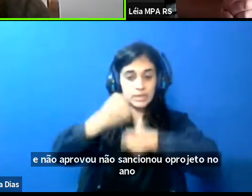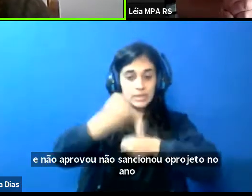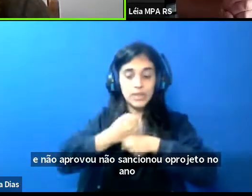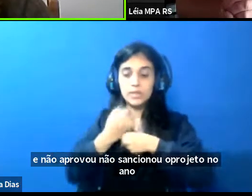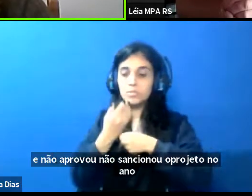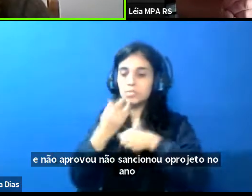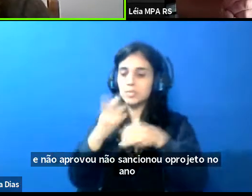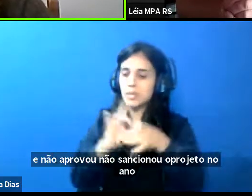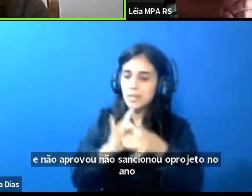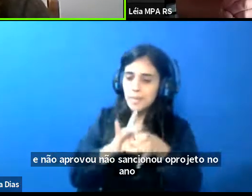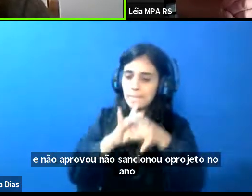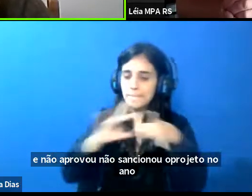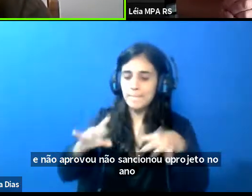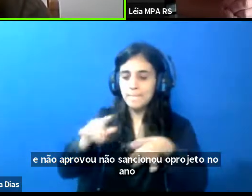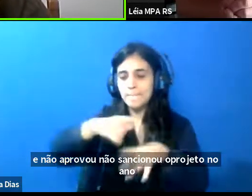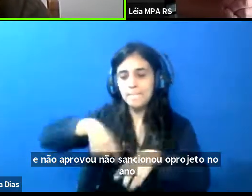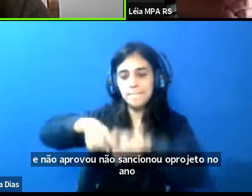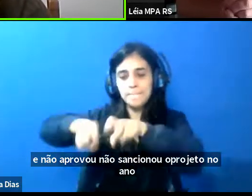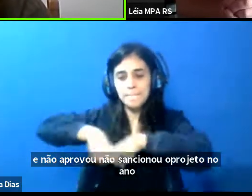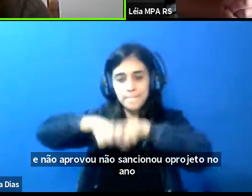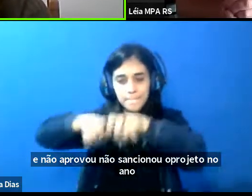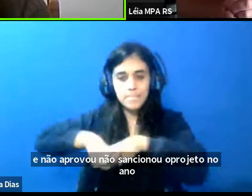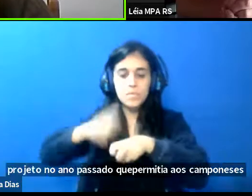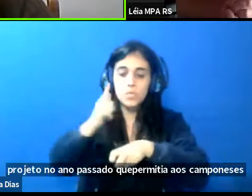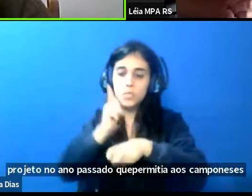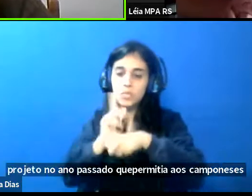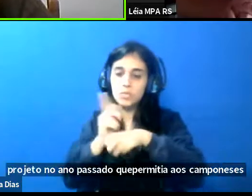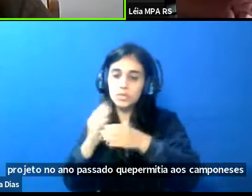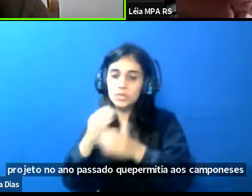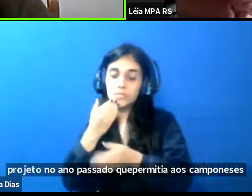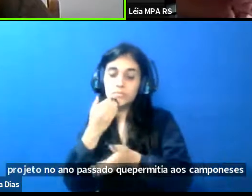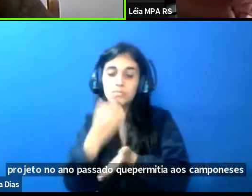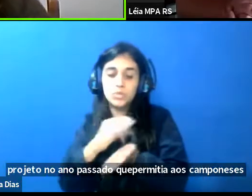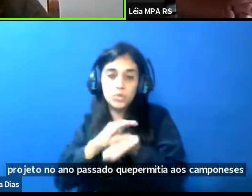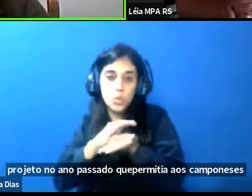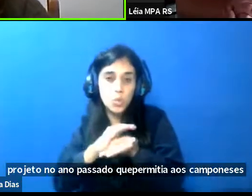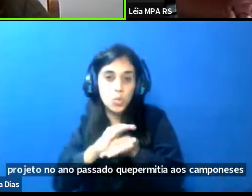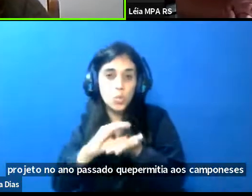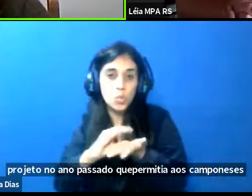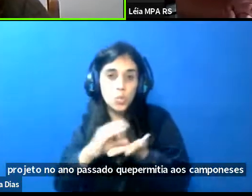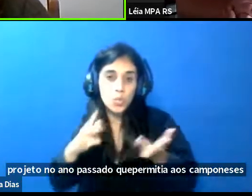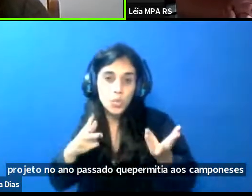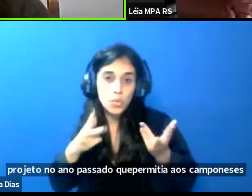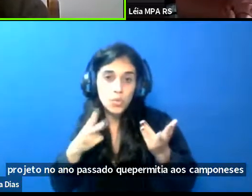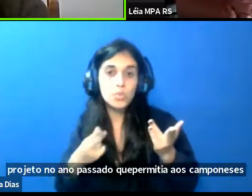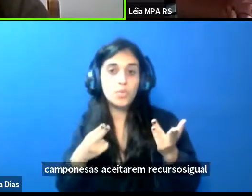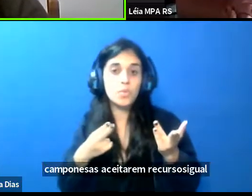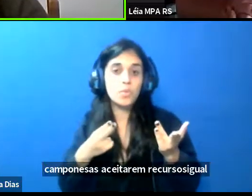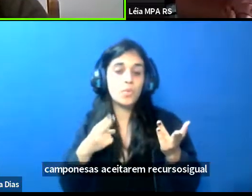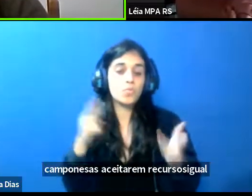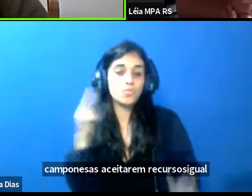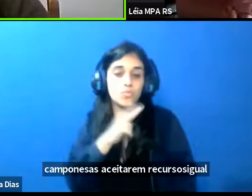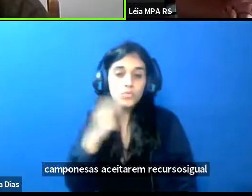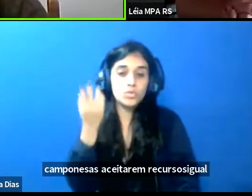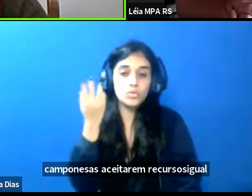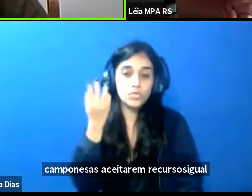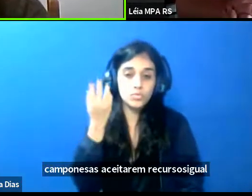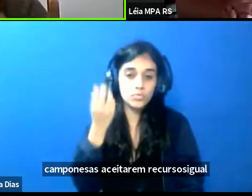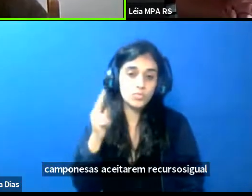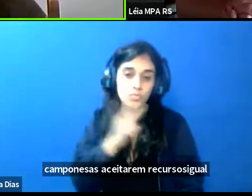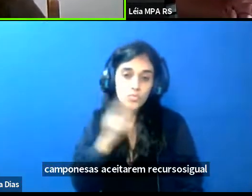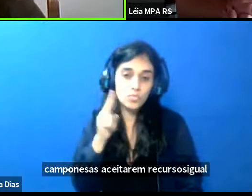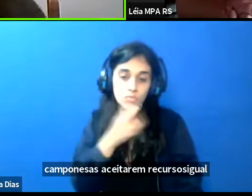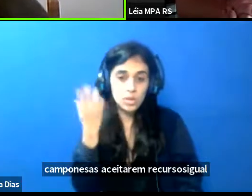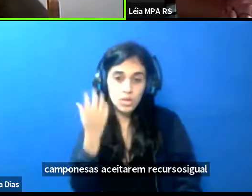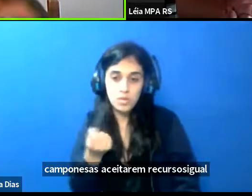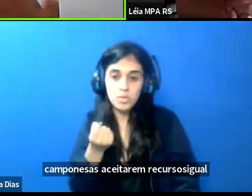aos camponeses e camponesas acessarem recursos igual ao auxílio emergencial que o povo da cidade recebeu, e mesmo